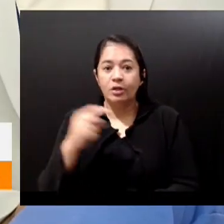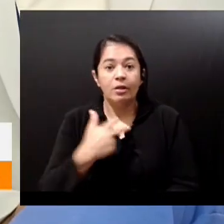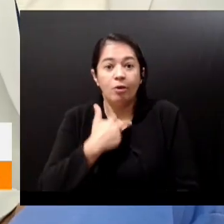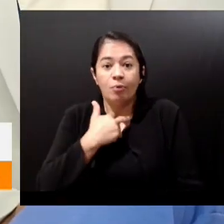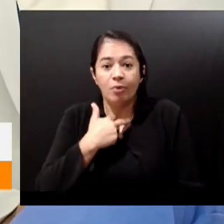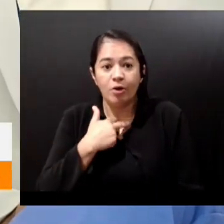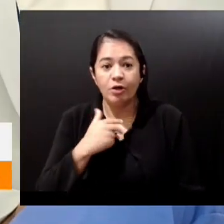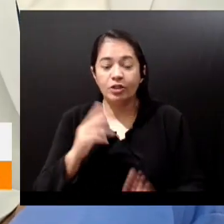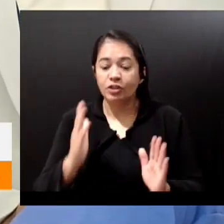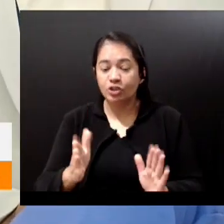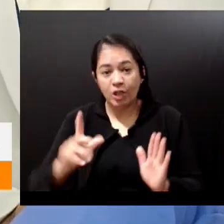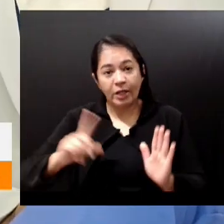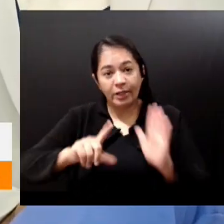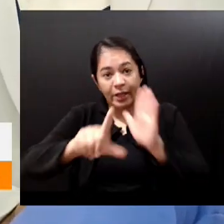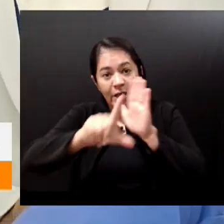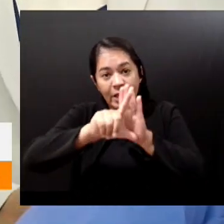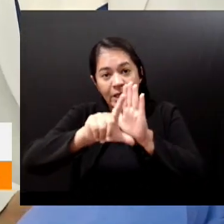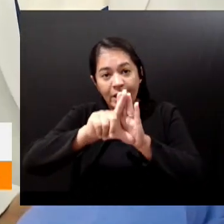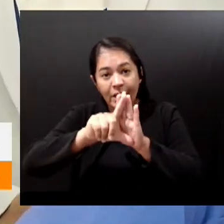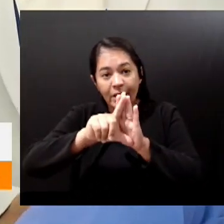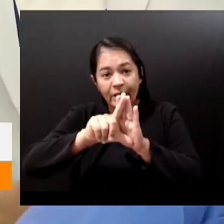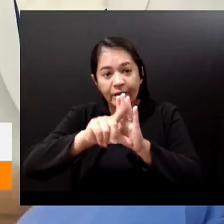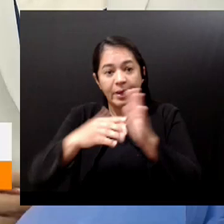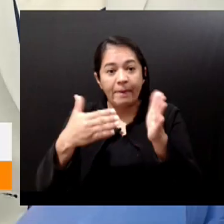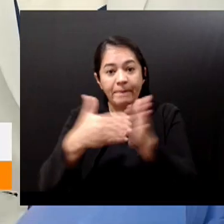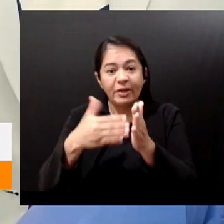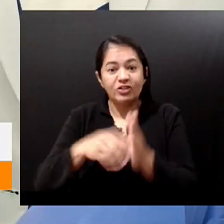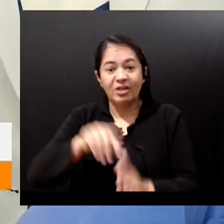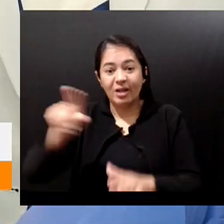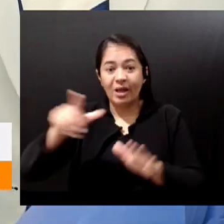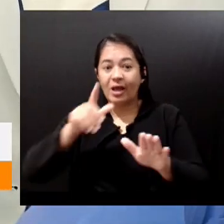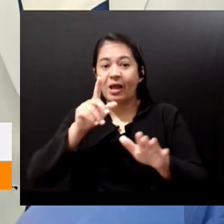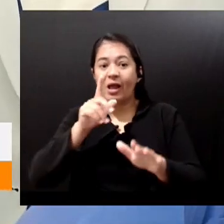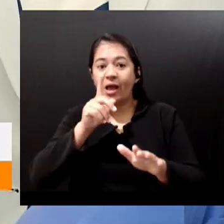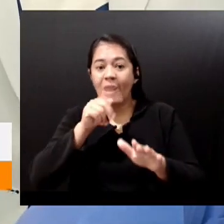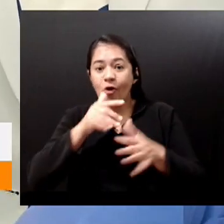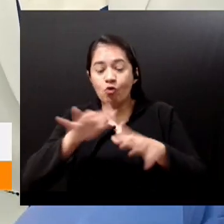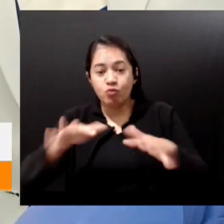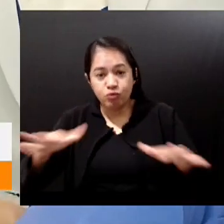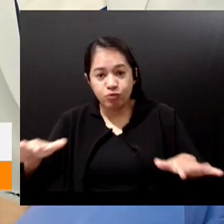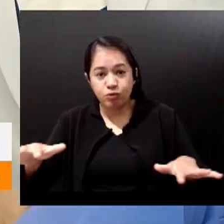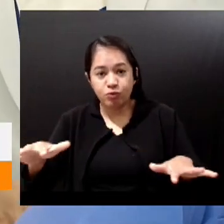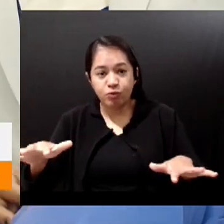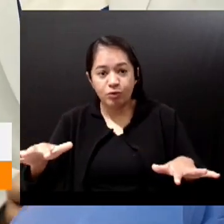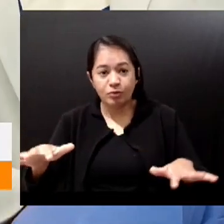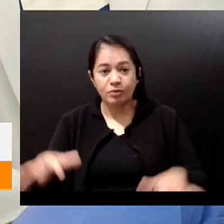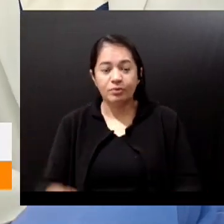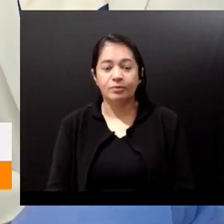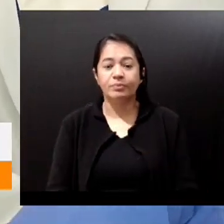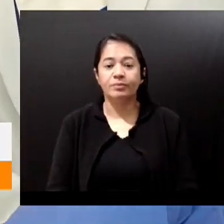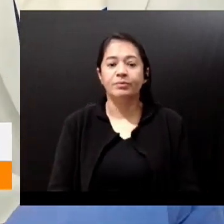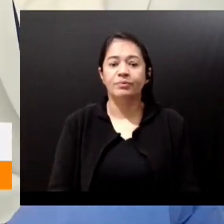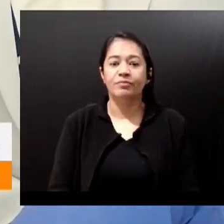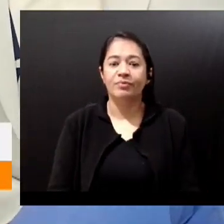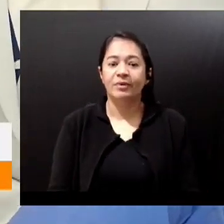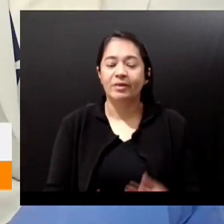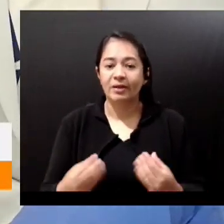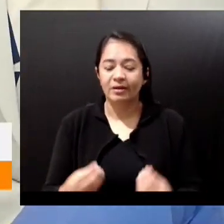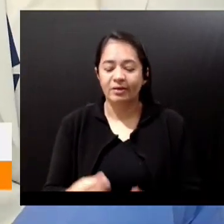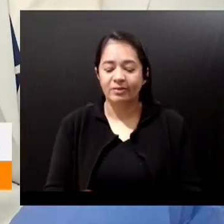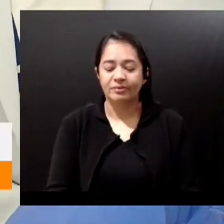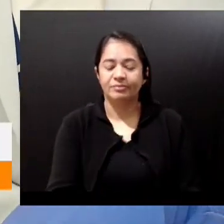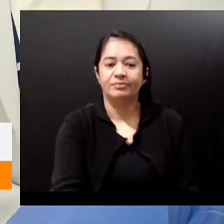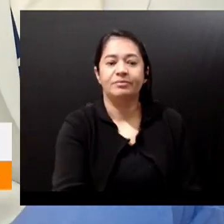caixinha de som na praia. Sim, claro. Tal como, que era um Você ambiente. Em pensa? ambientes que são Como públicos, que fica né? a caixinha de som na praia, Sim, gente? leis